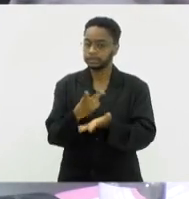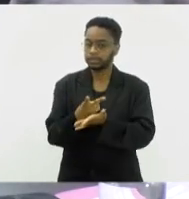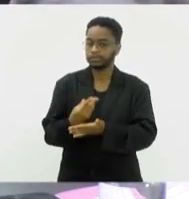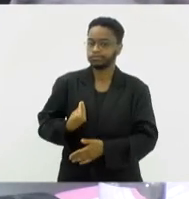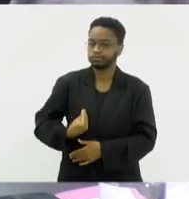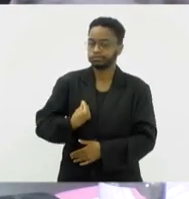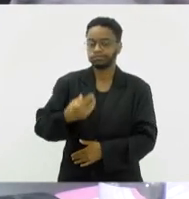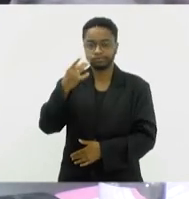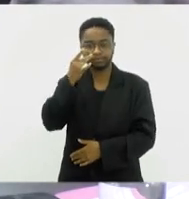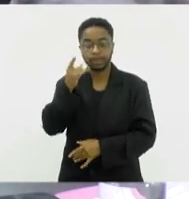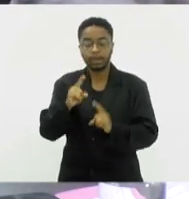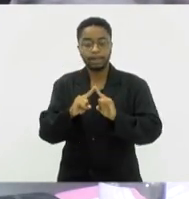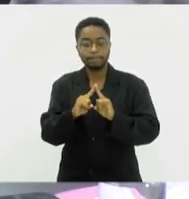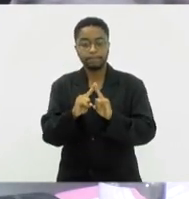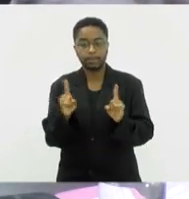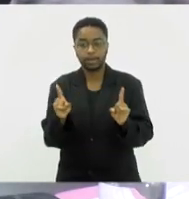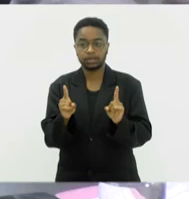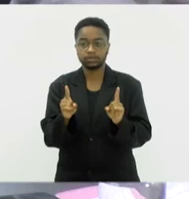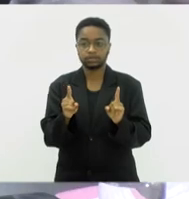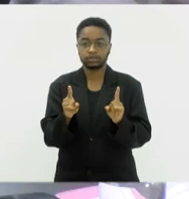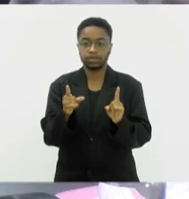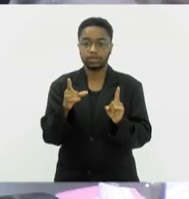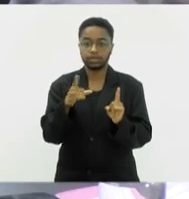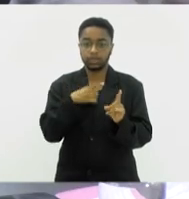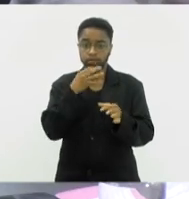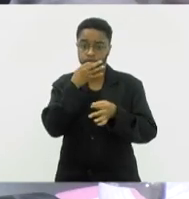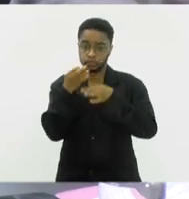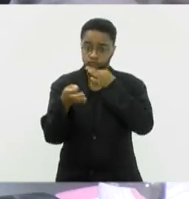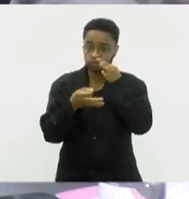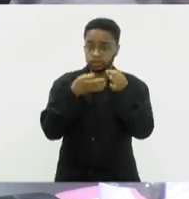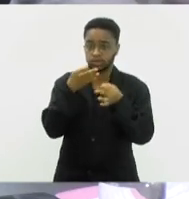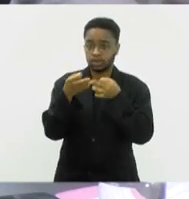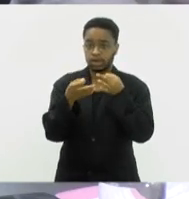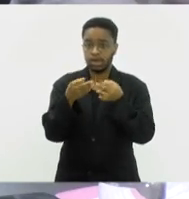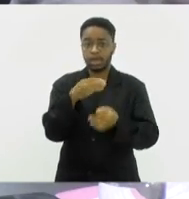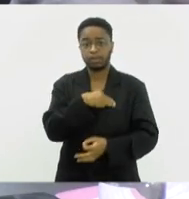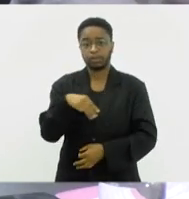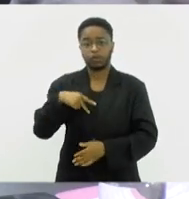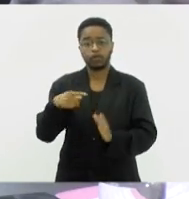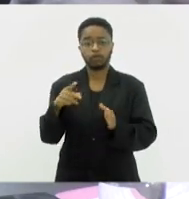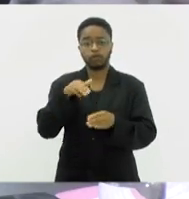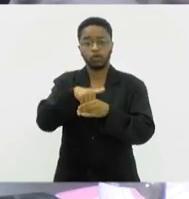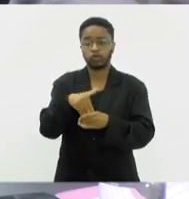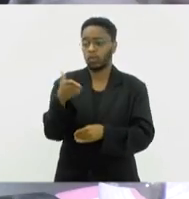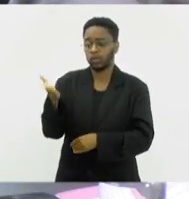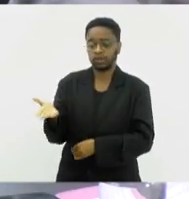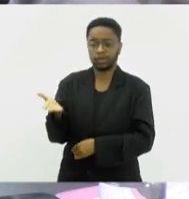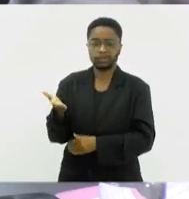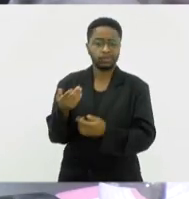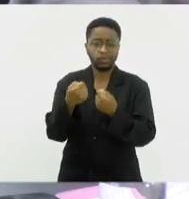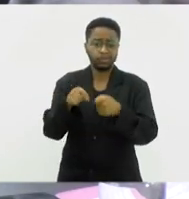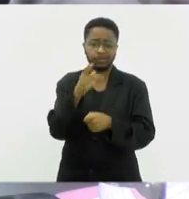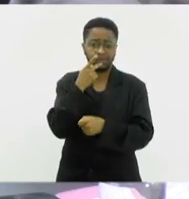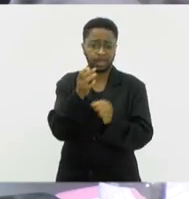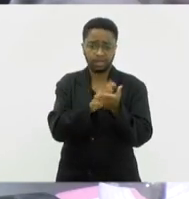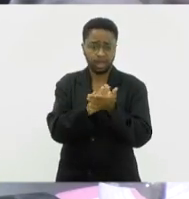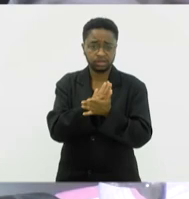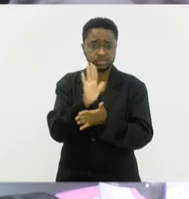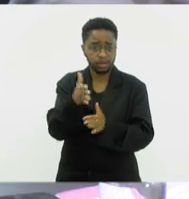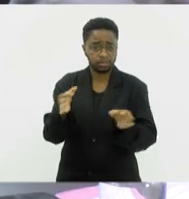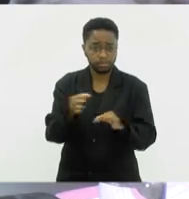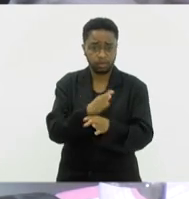presente. Agora, estou recebendo sugestões. Ah, o Ministério Público votou nele. Como você não tem que falar nada, já foi